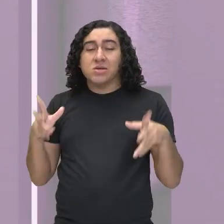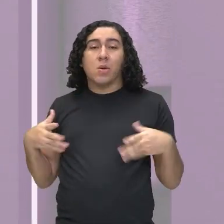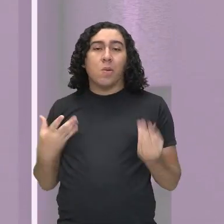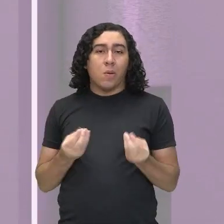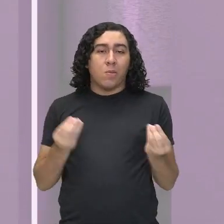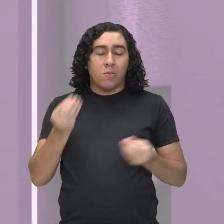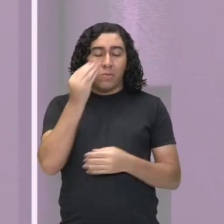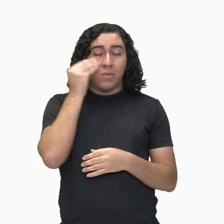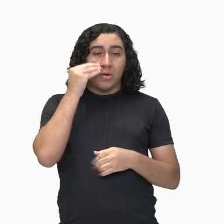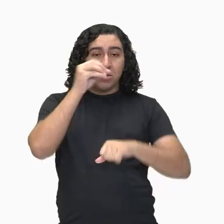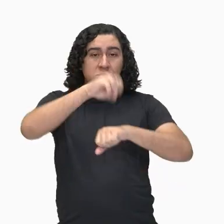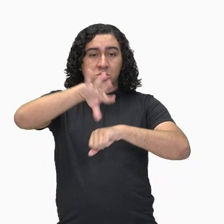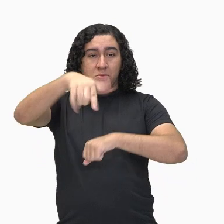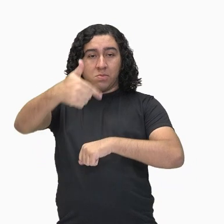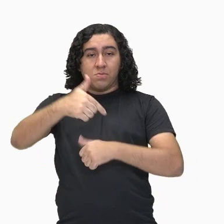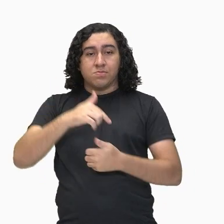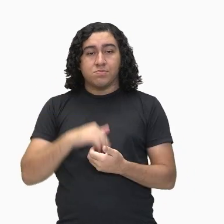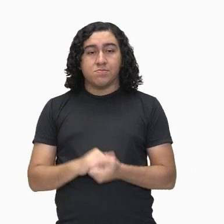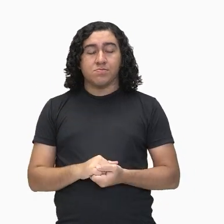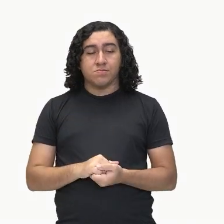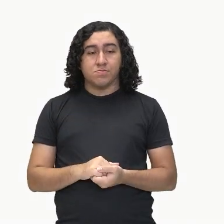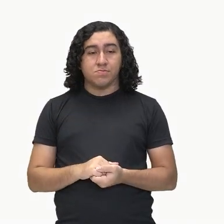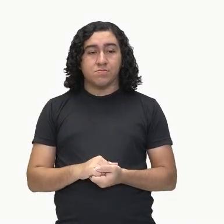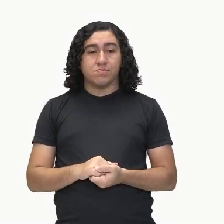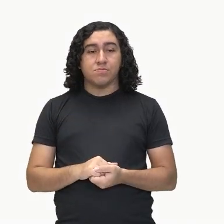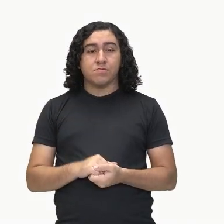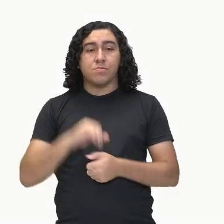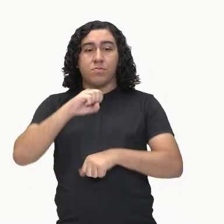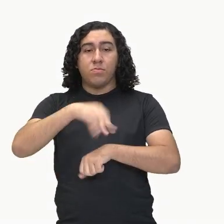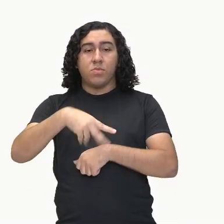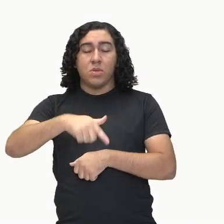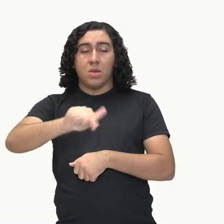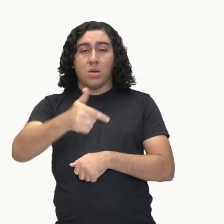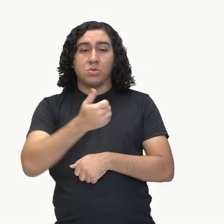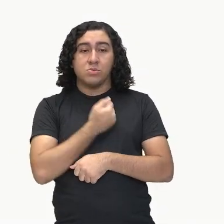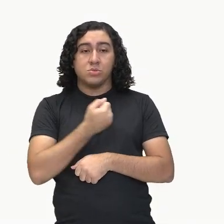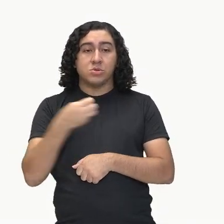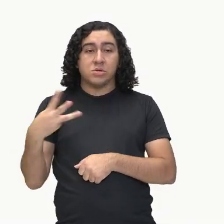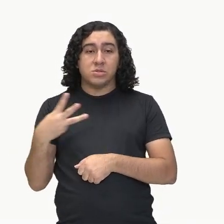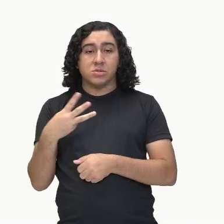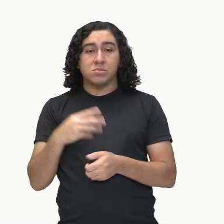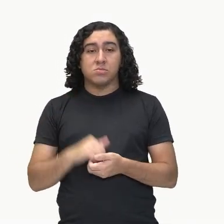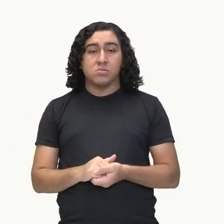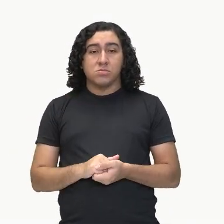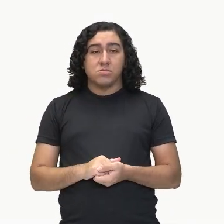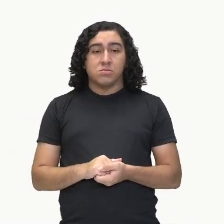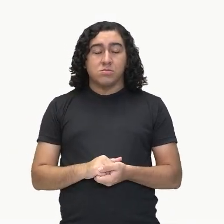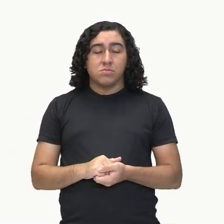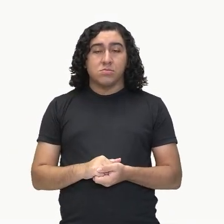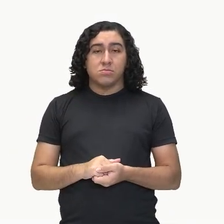próxima observação. A observação de número 3 nos diz: manter os termos